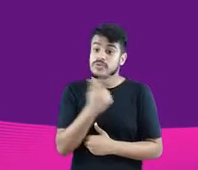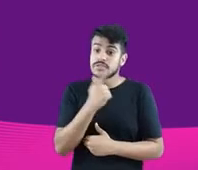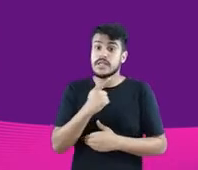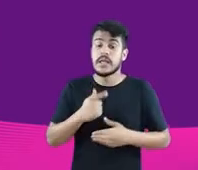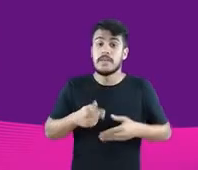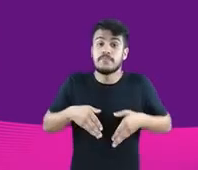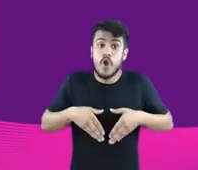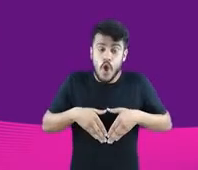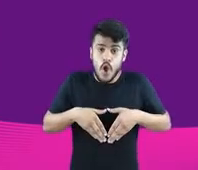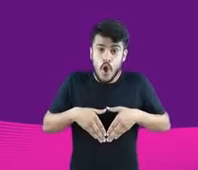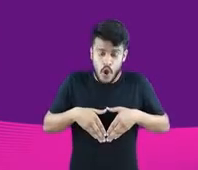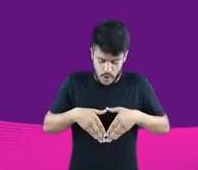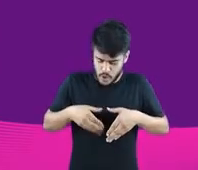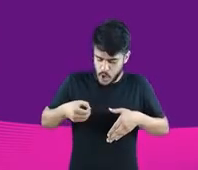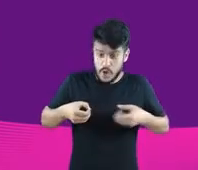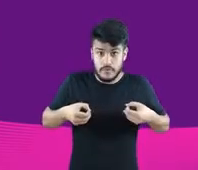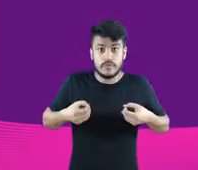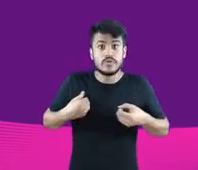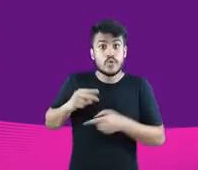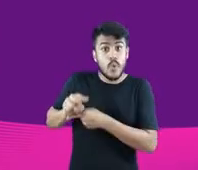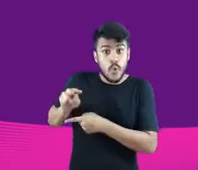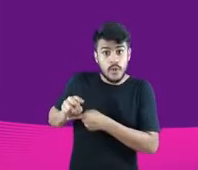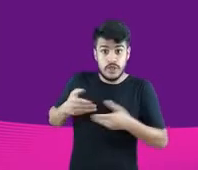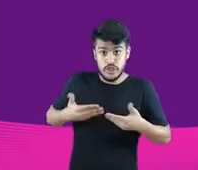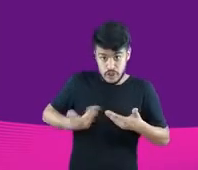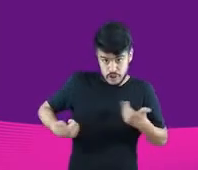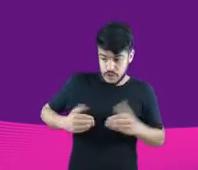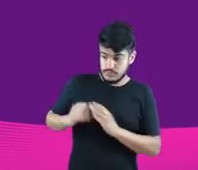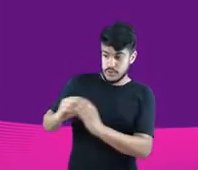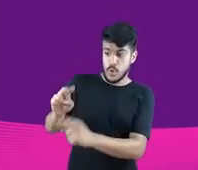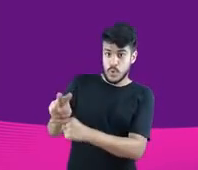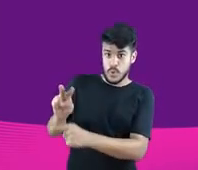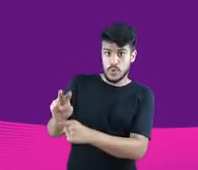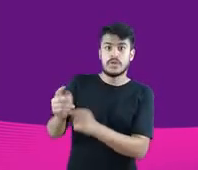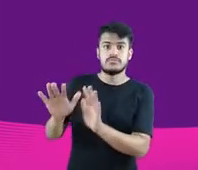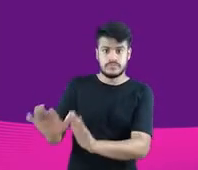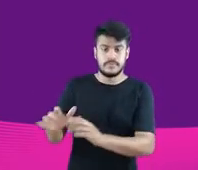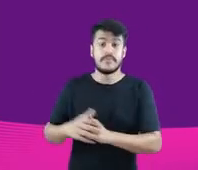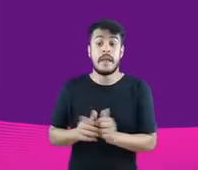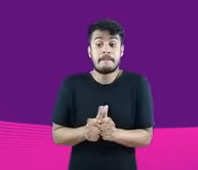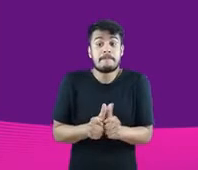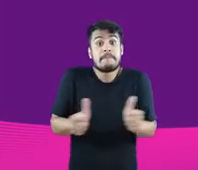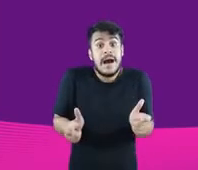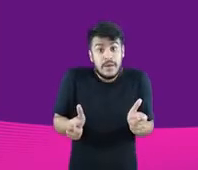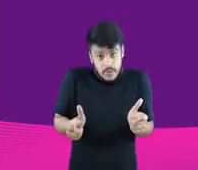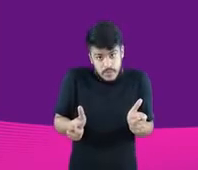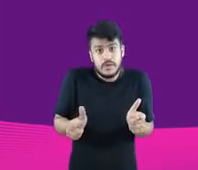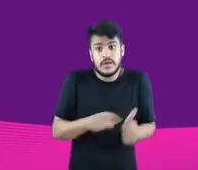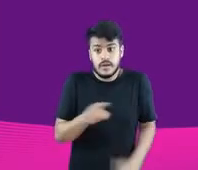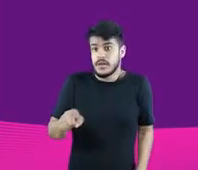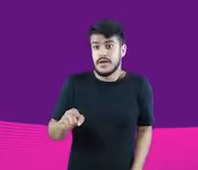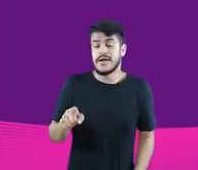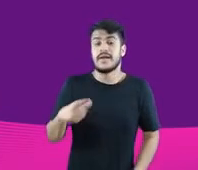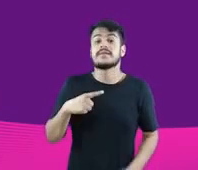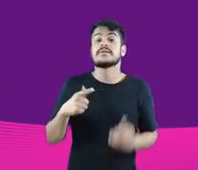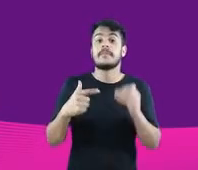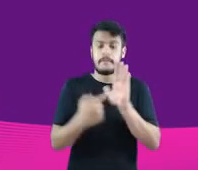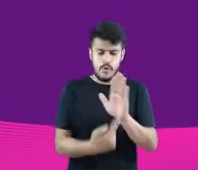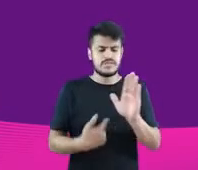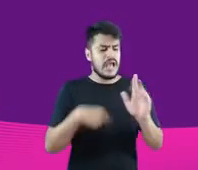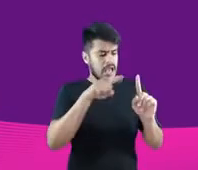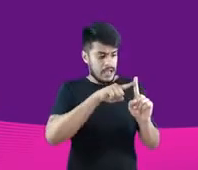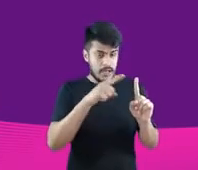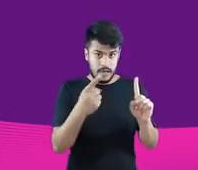serviço especializado. A maioria dos estudos não demonstram que a gravidez aumenta